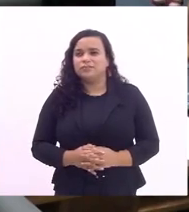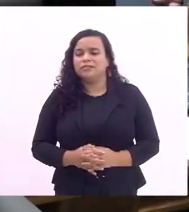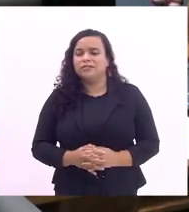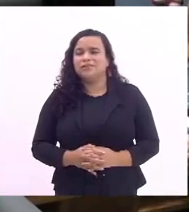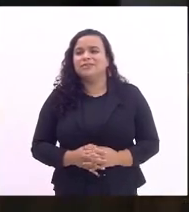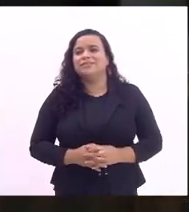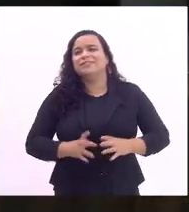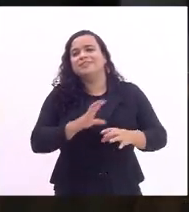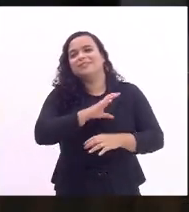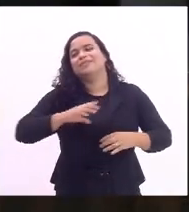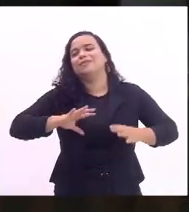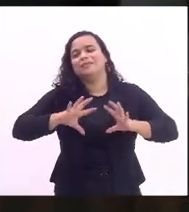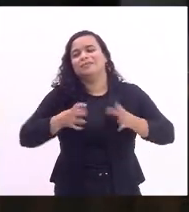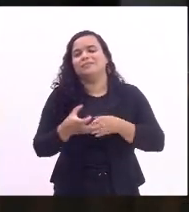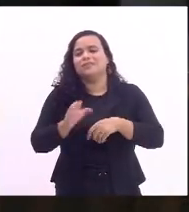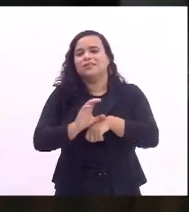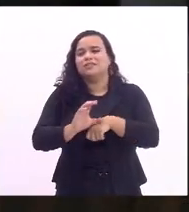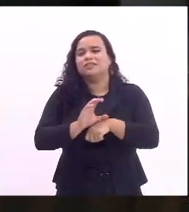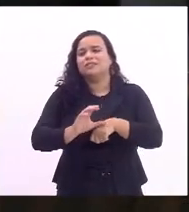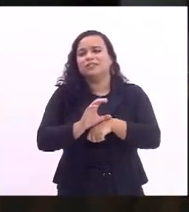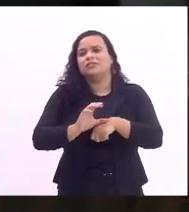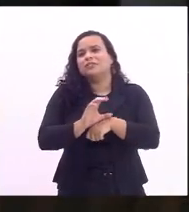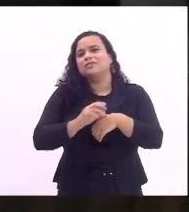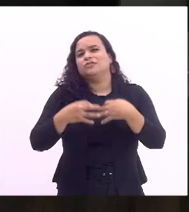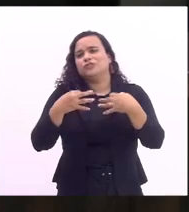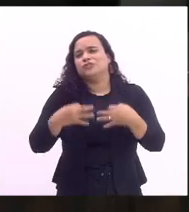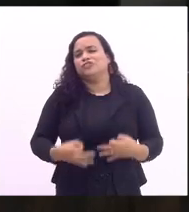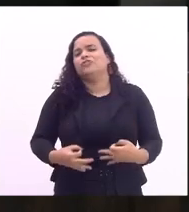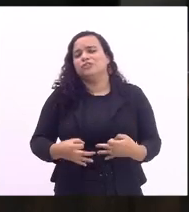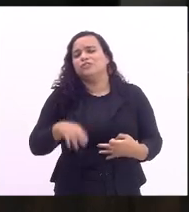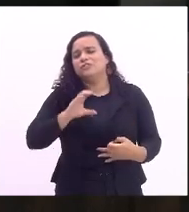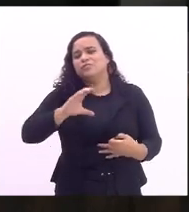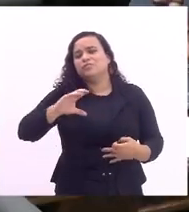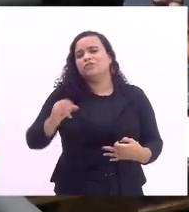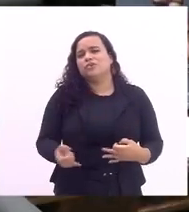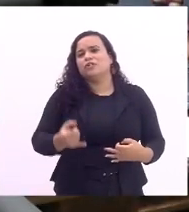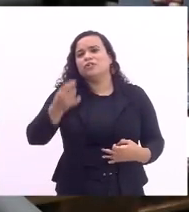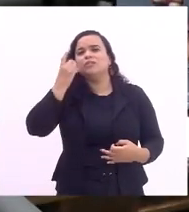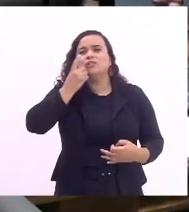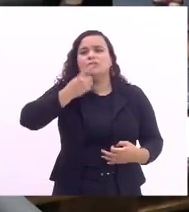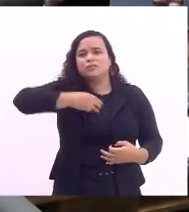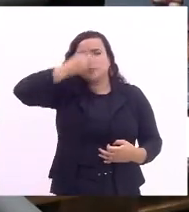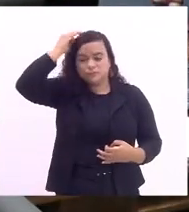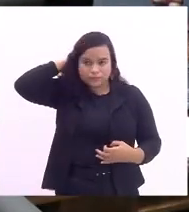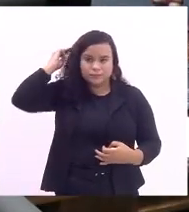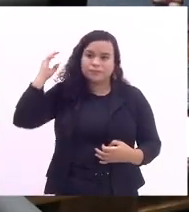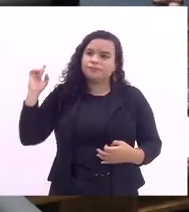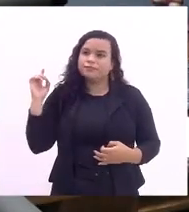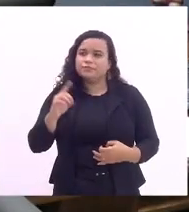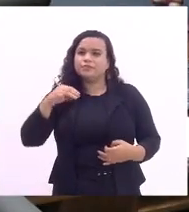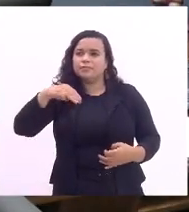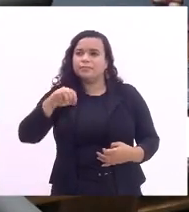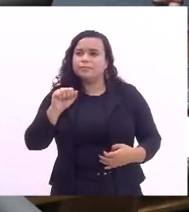Pela Comissão de Constituição e Justiça, Márcio Pacheco. Deputado Marcos Miller.